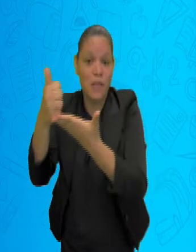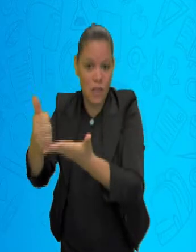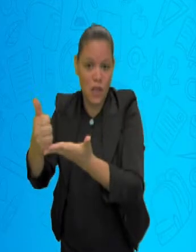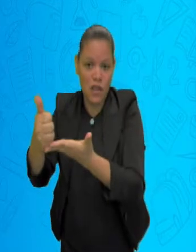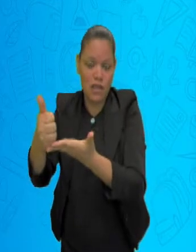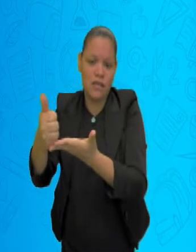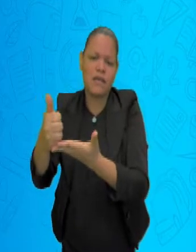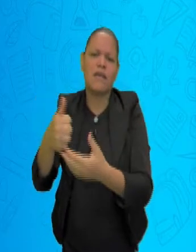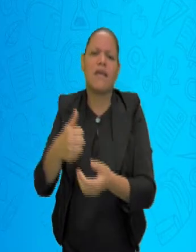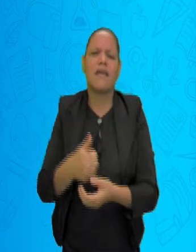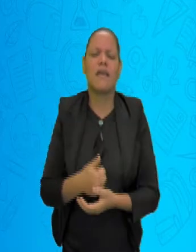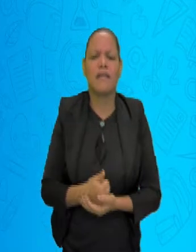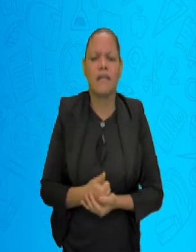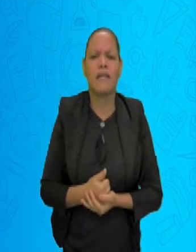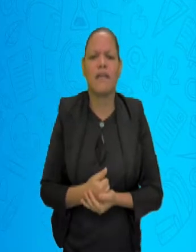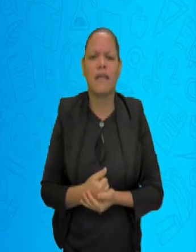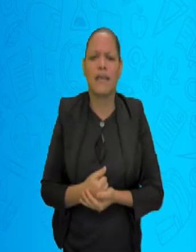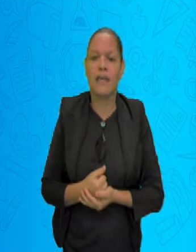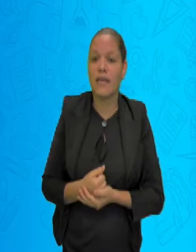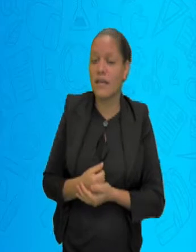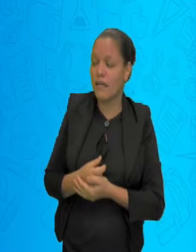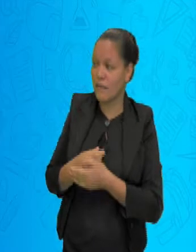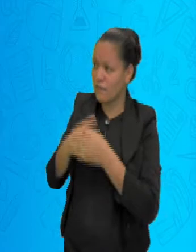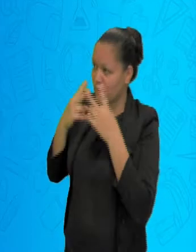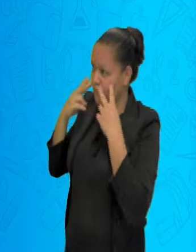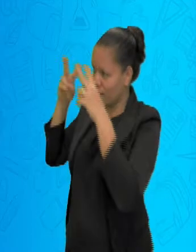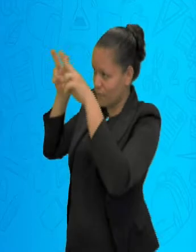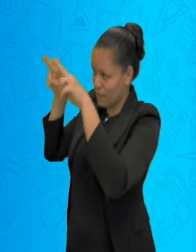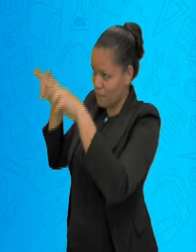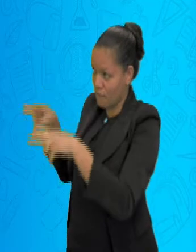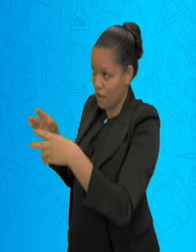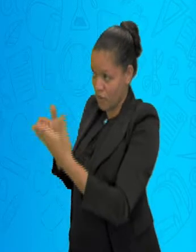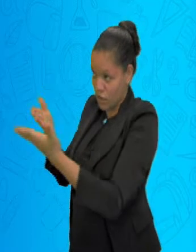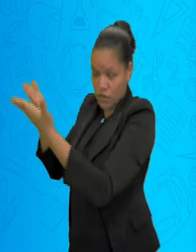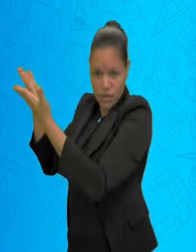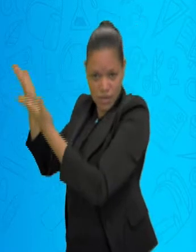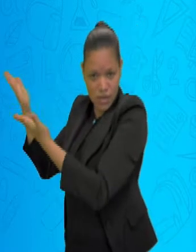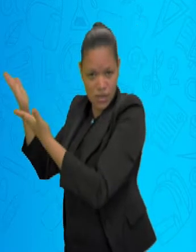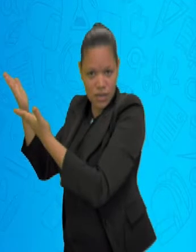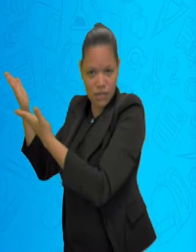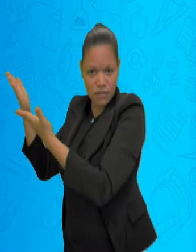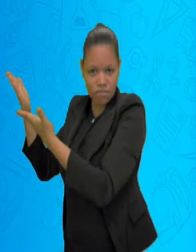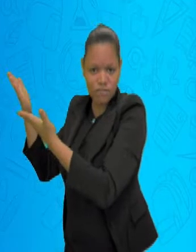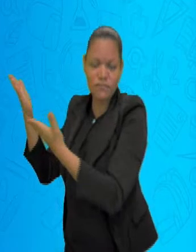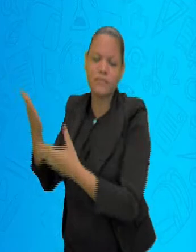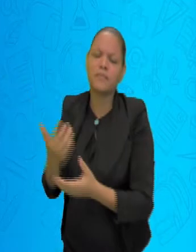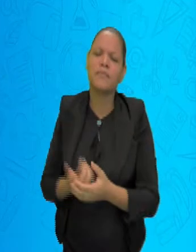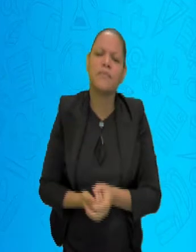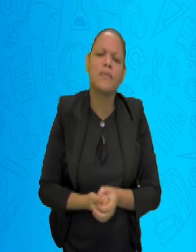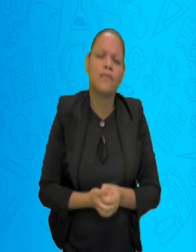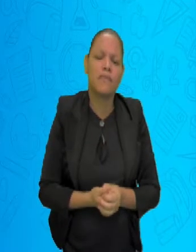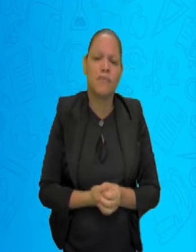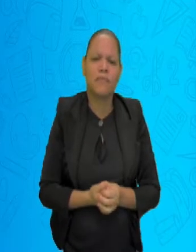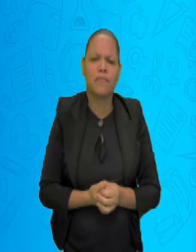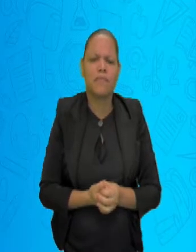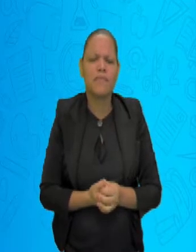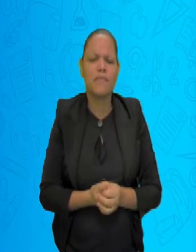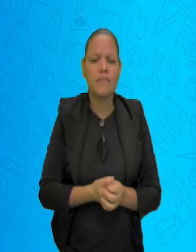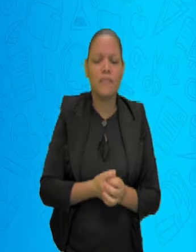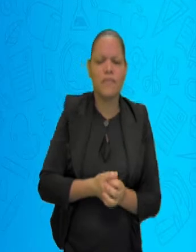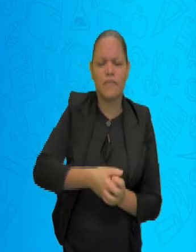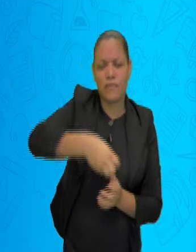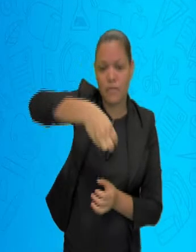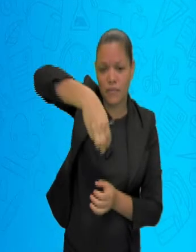vem desta imagem aqui, extrativismo mineral, que é a retirada dos minerais da terra. Quando nessa